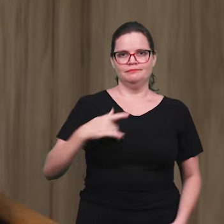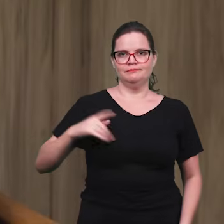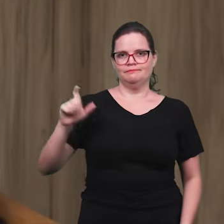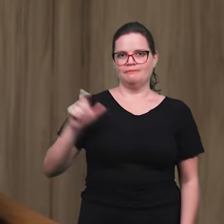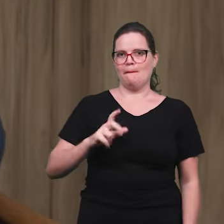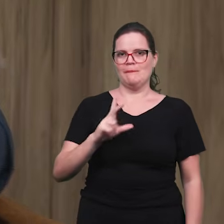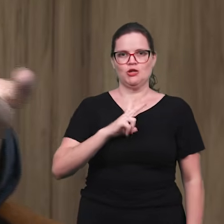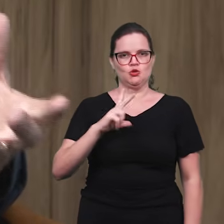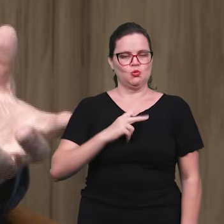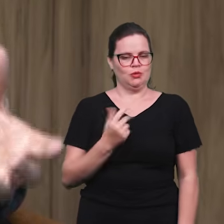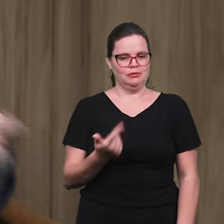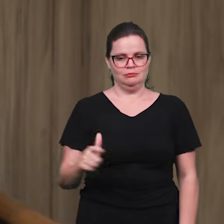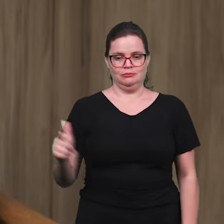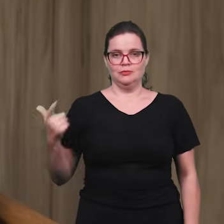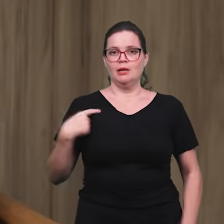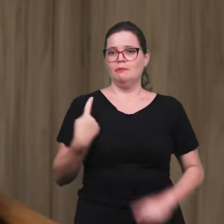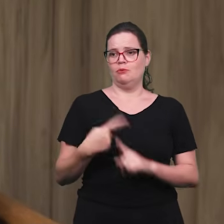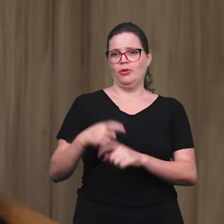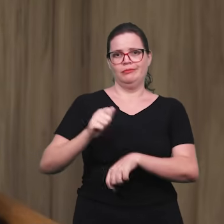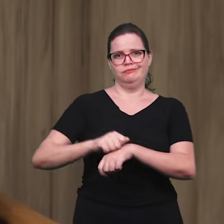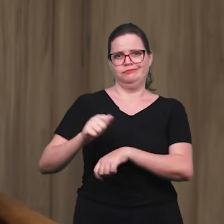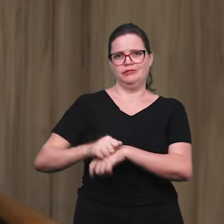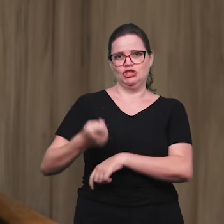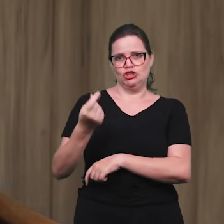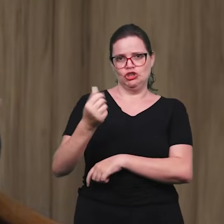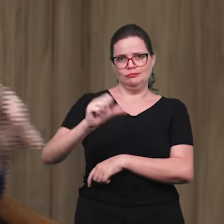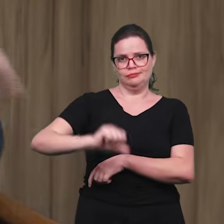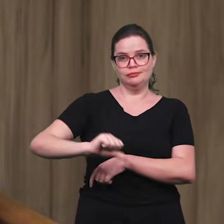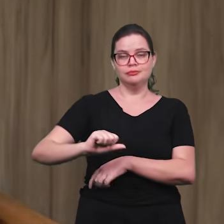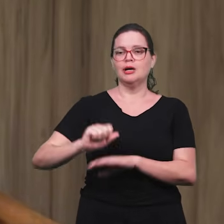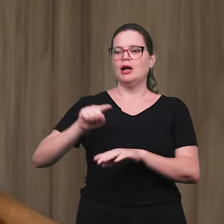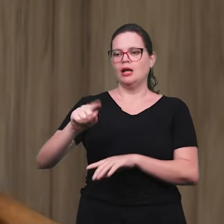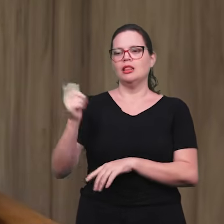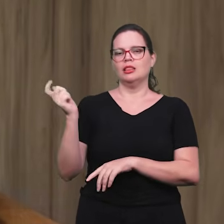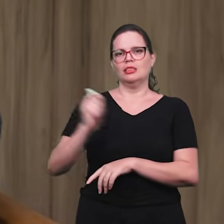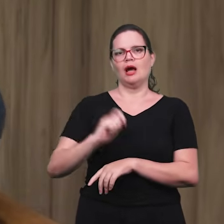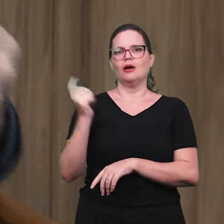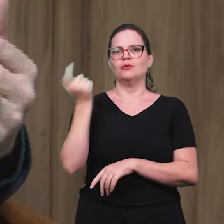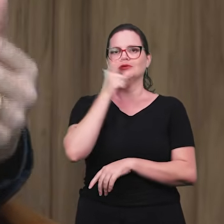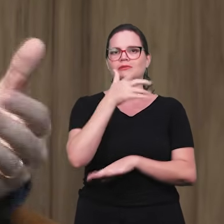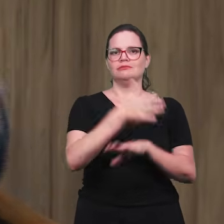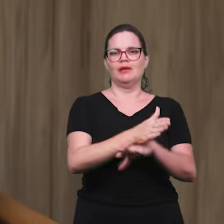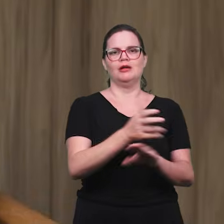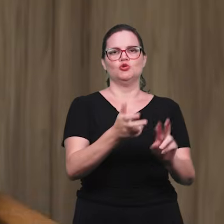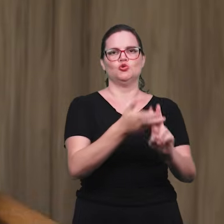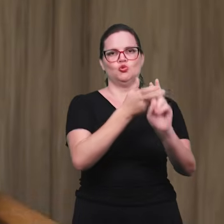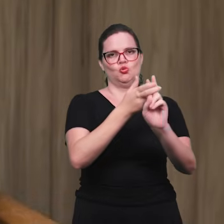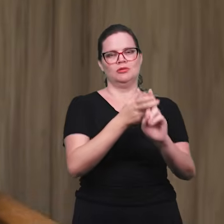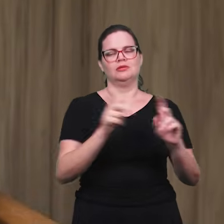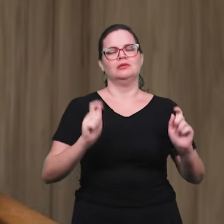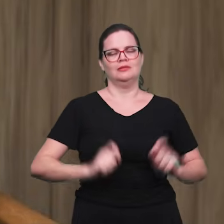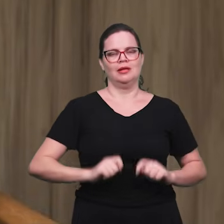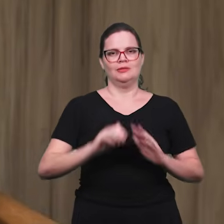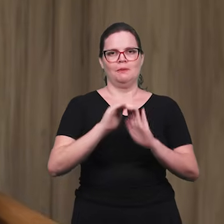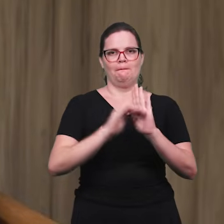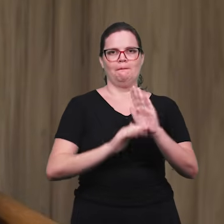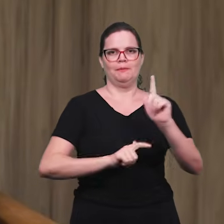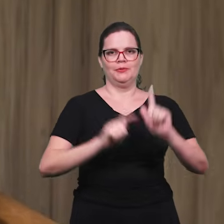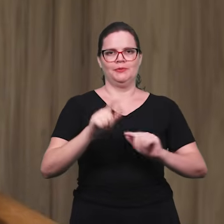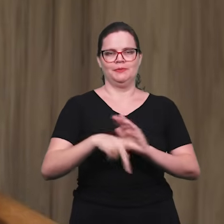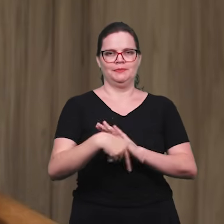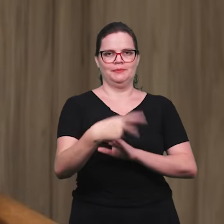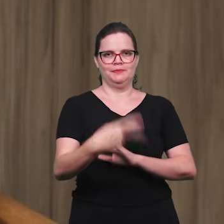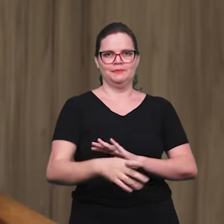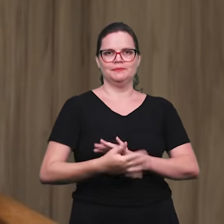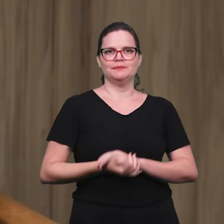saúde por uma condição específica, eles conseguem ter acesso a essa assistência através do programa